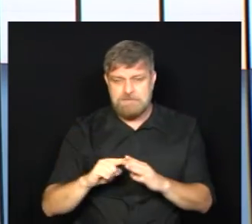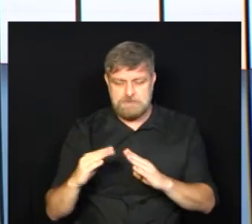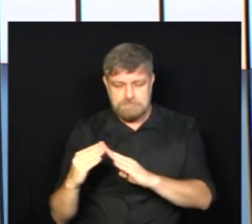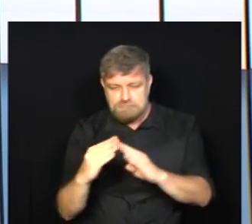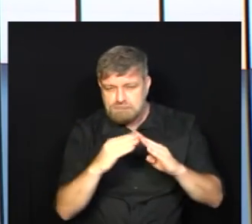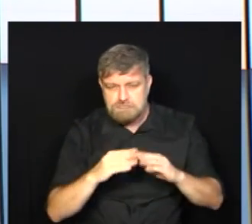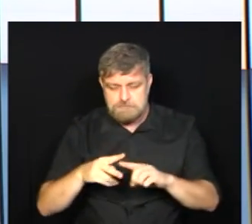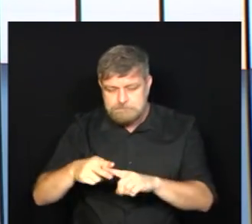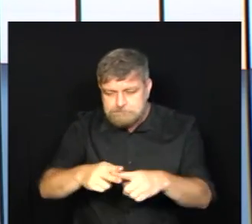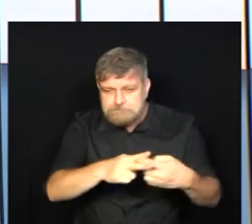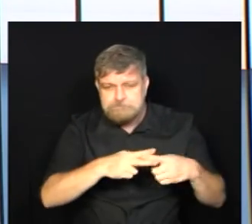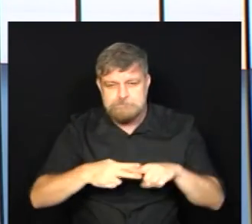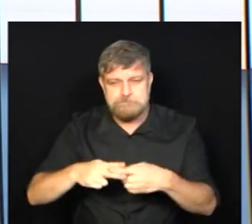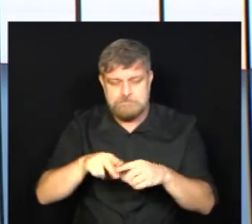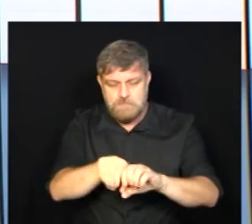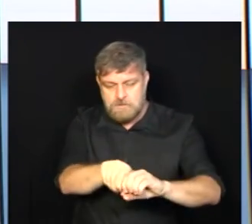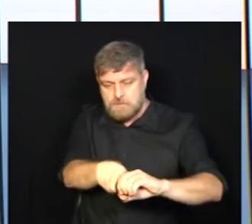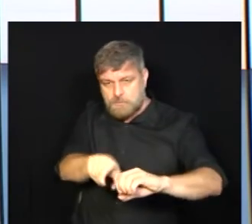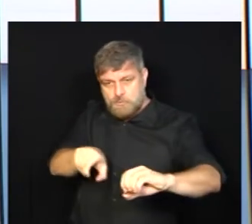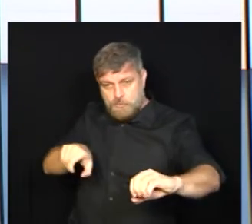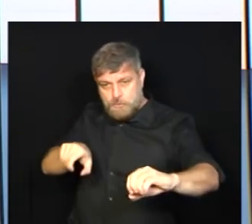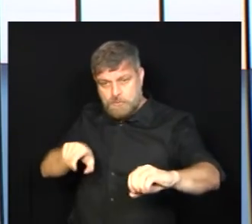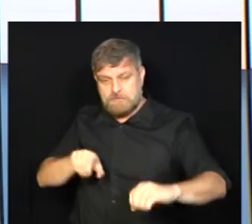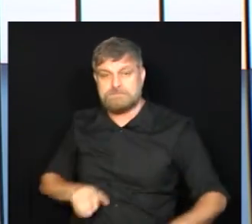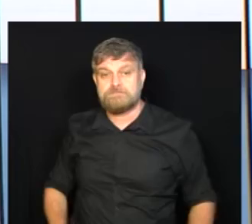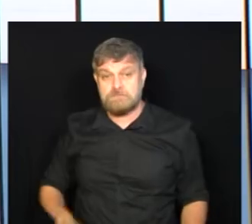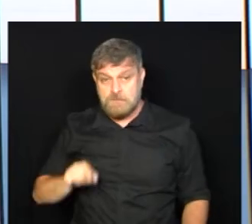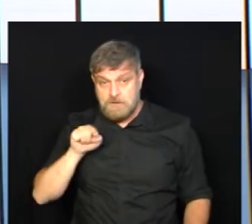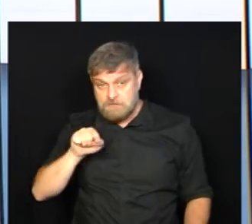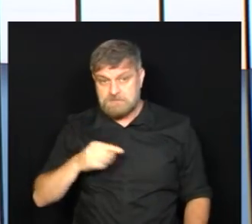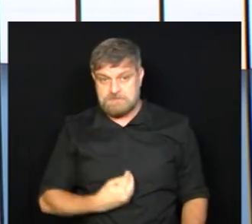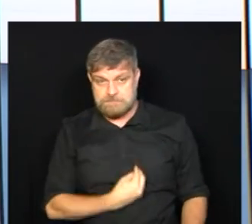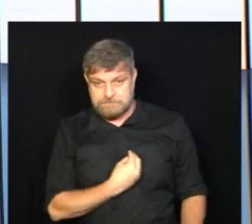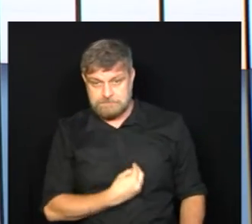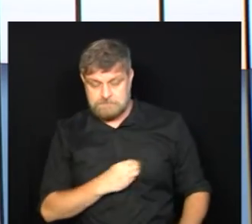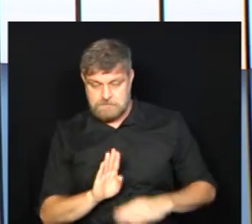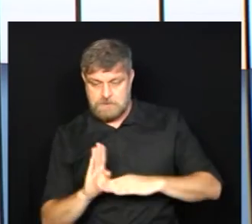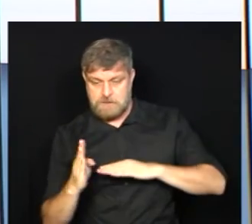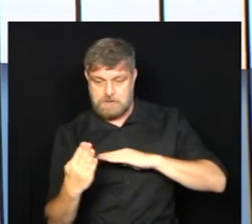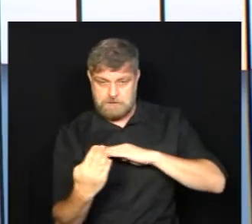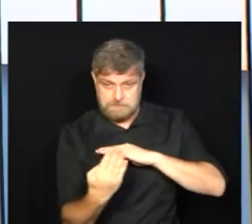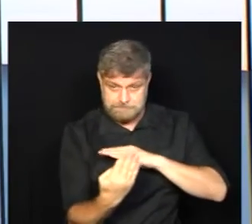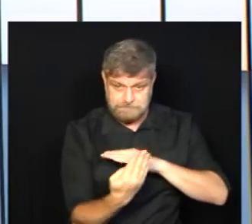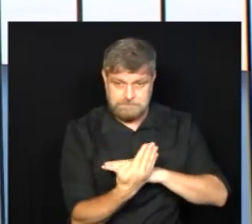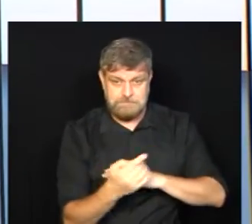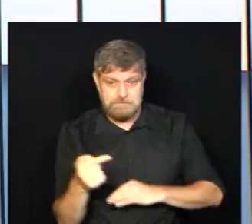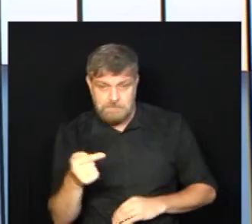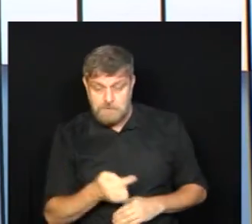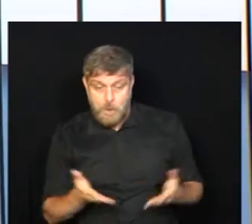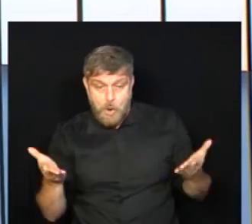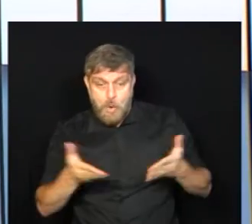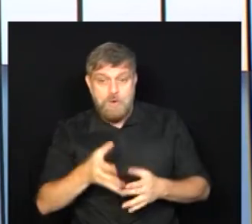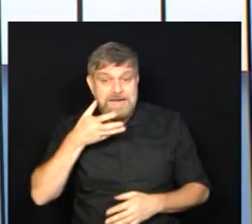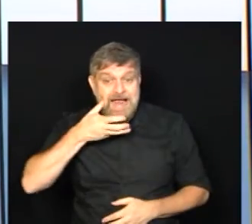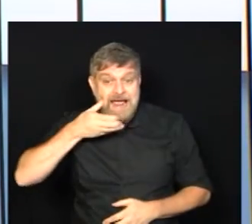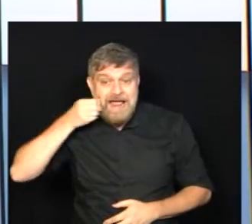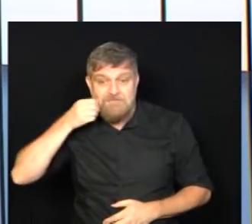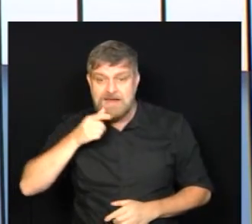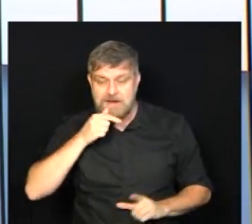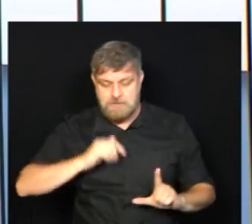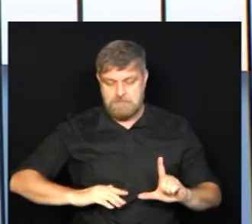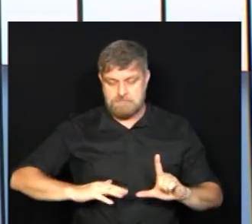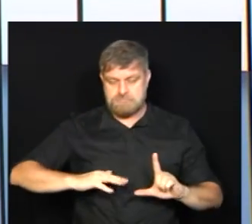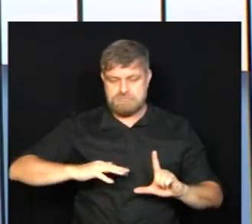serviço de interligação de redes. Então, você que mora neste bairro, hoje deve fazer a reserva de água,